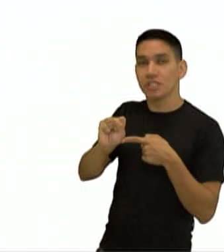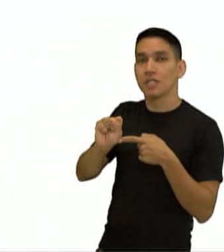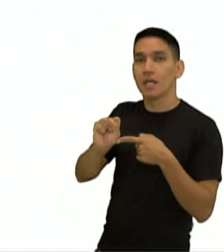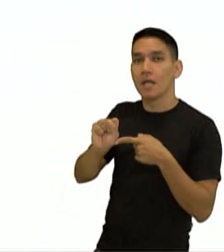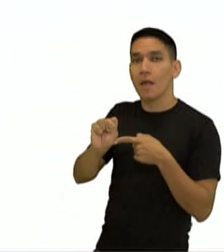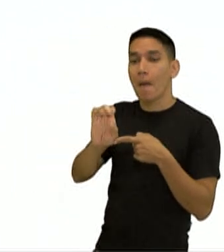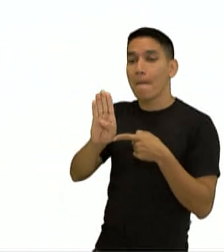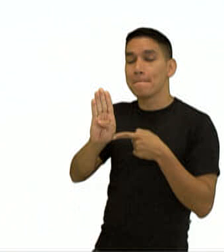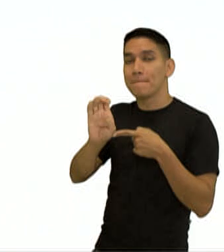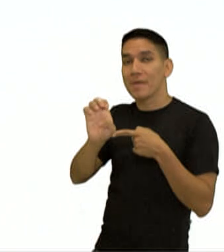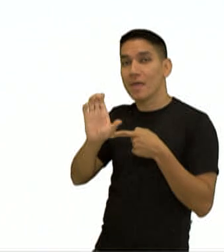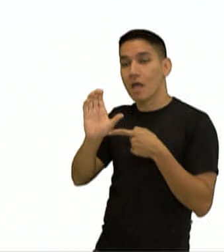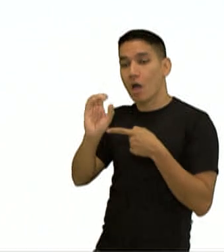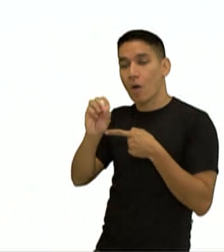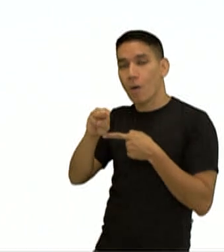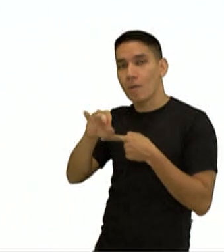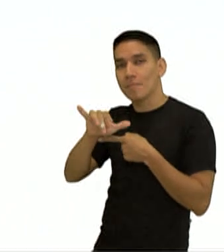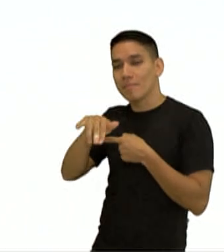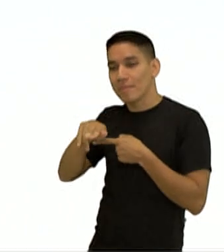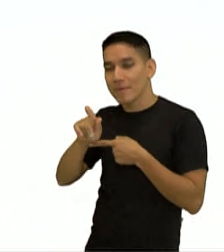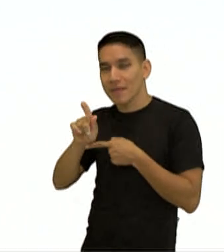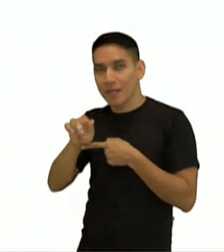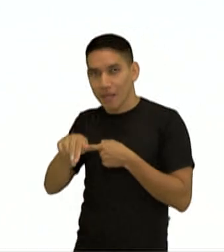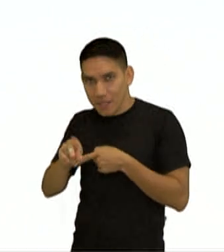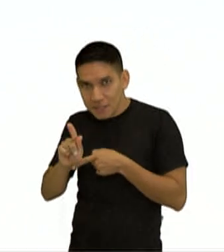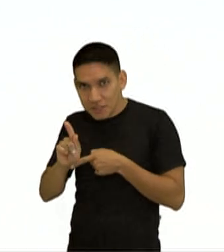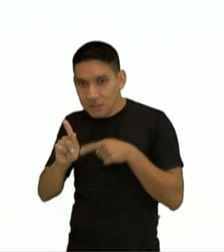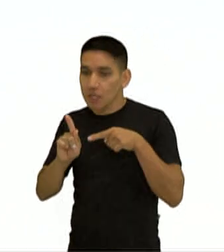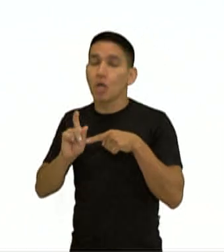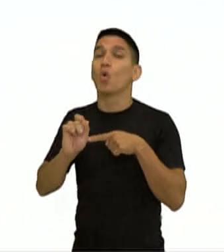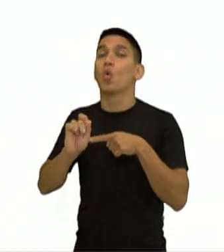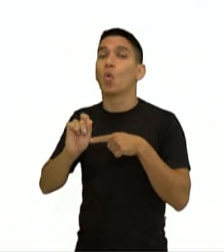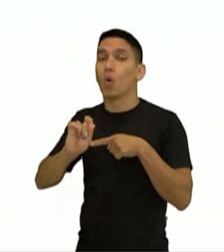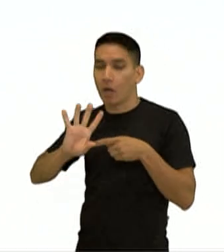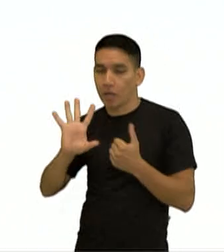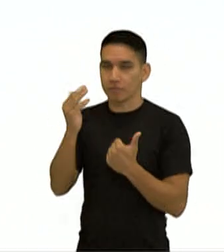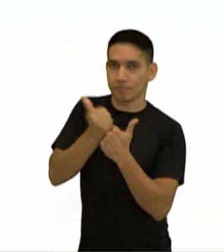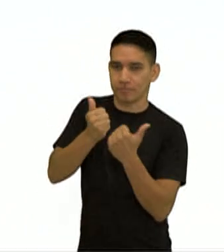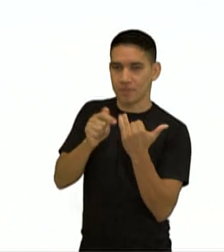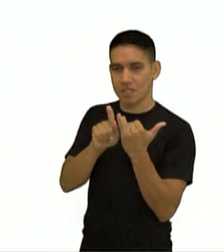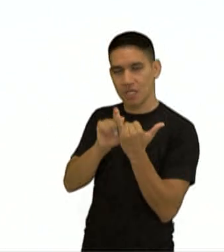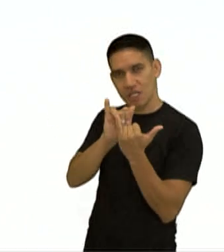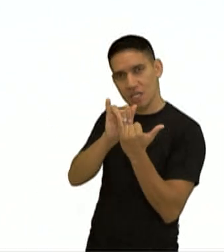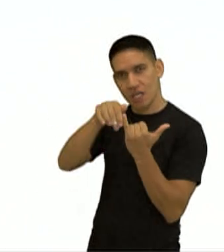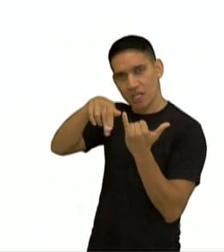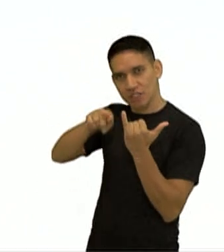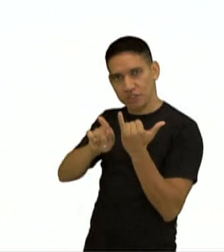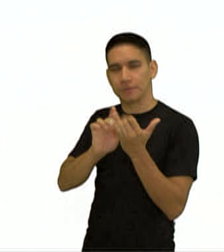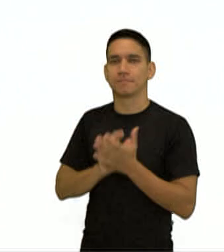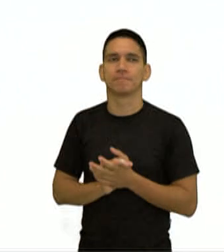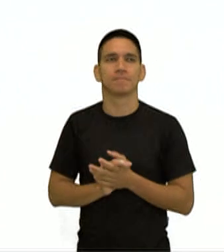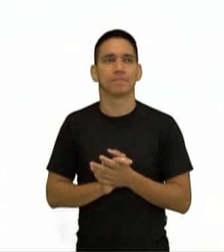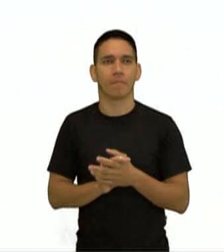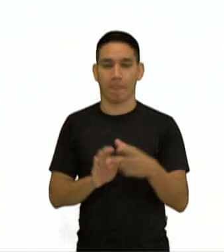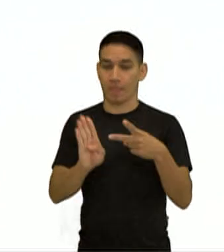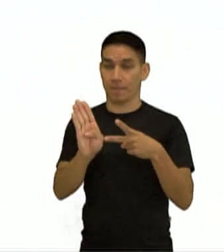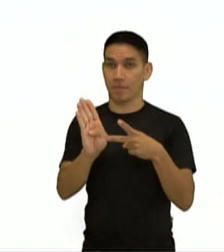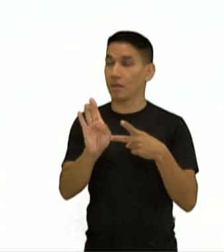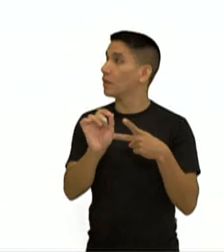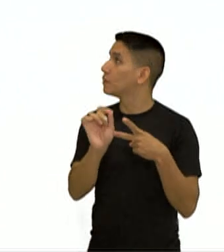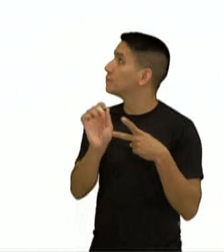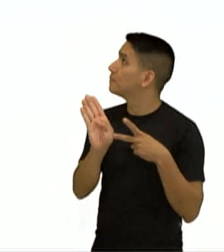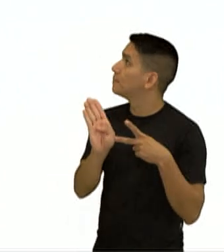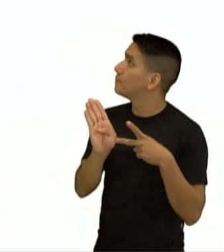do E, que a gente tira e adiciona só o ing no verbo principal. Many travelers are increasingly